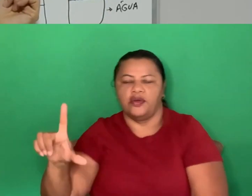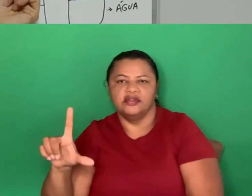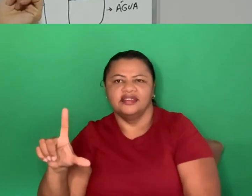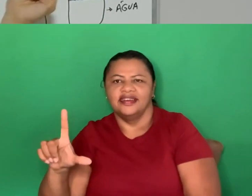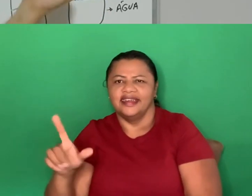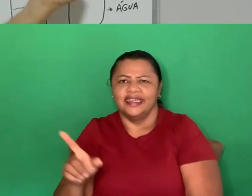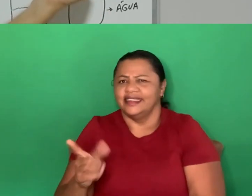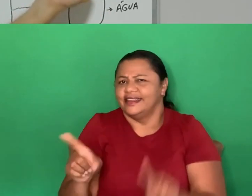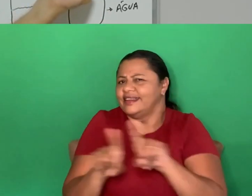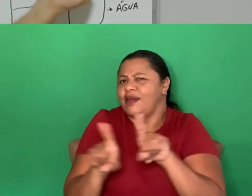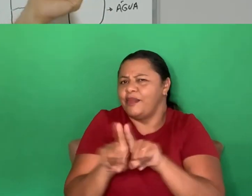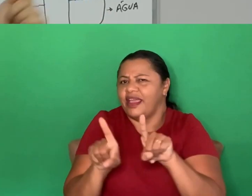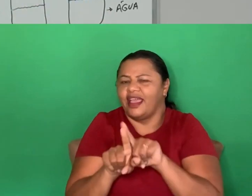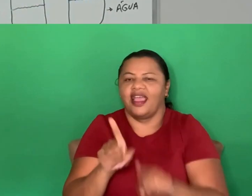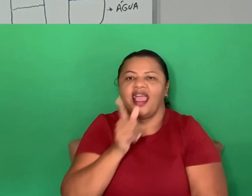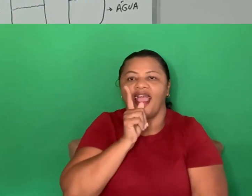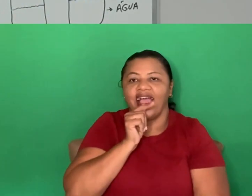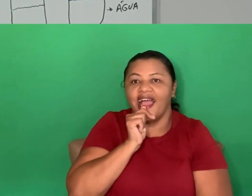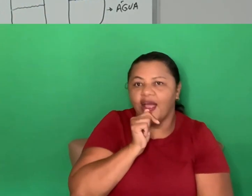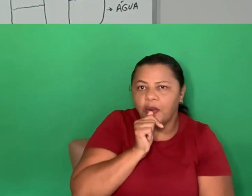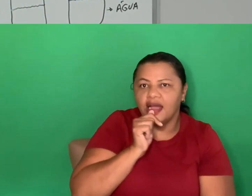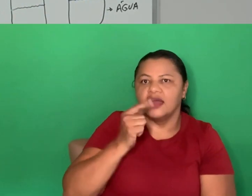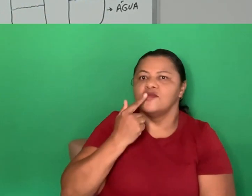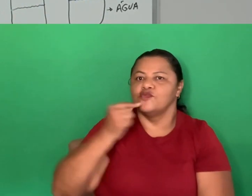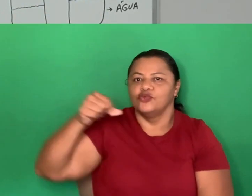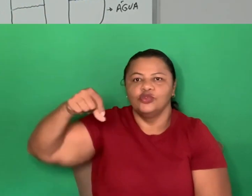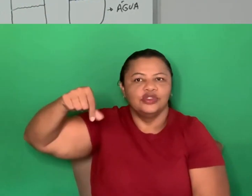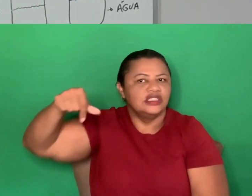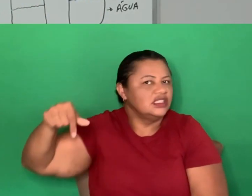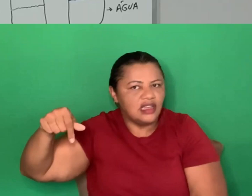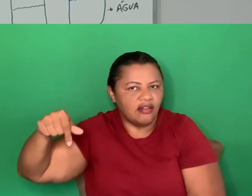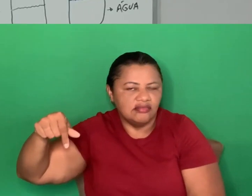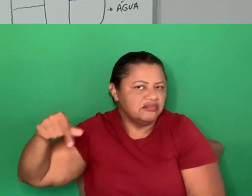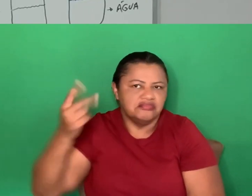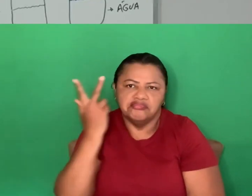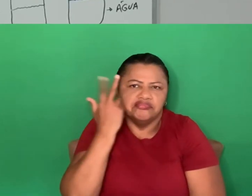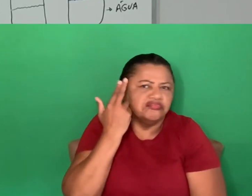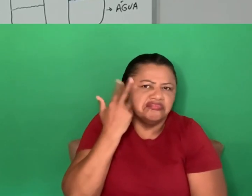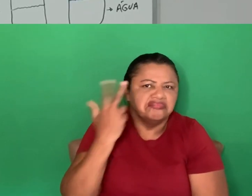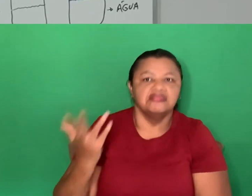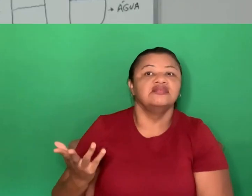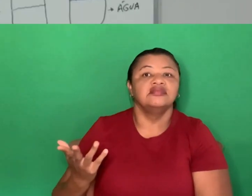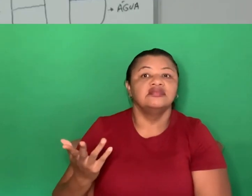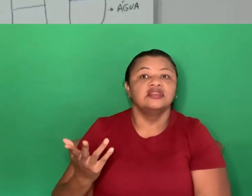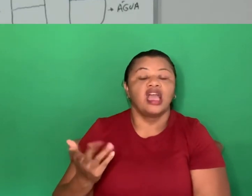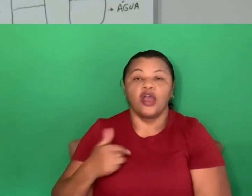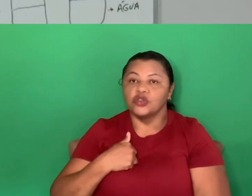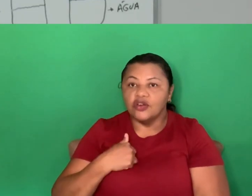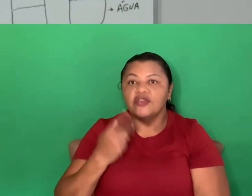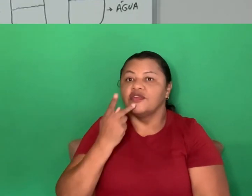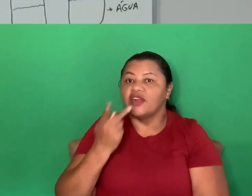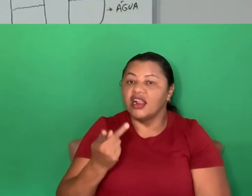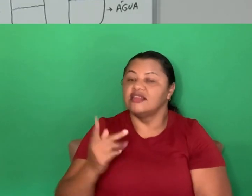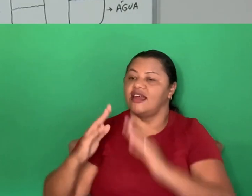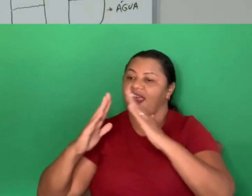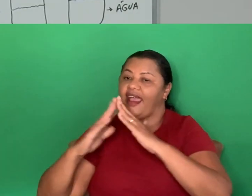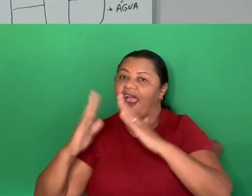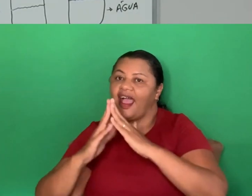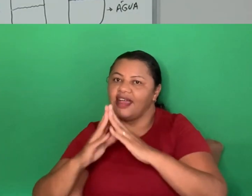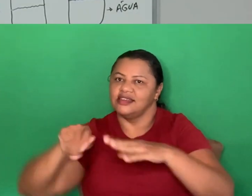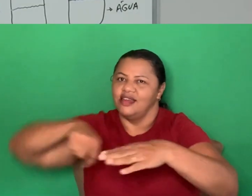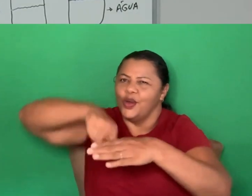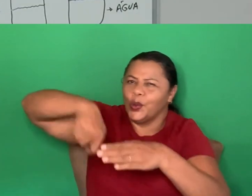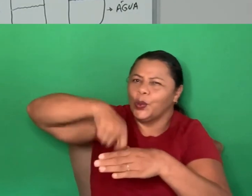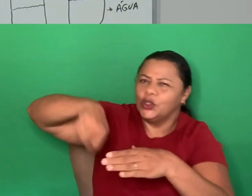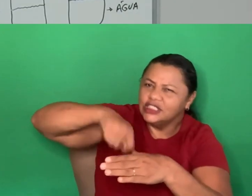é uma substância pura. Isso aqui é uma substância pura. Então percebam aí que quando eu falo mistura